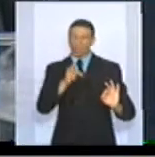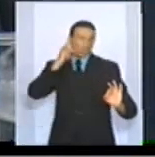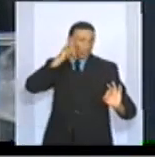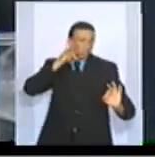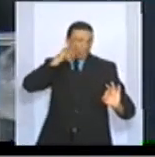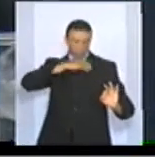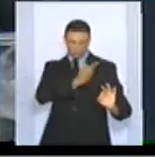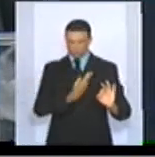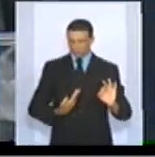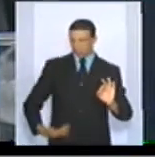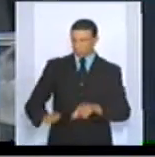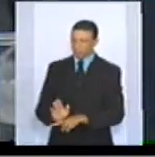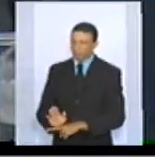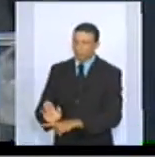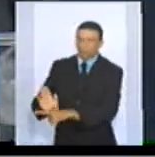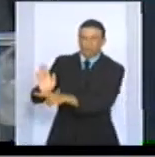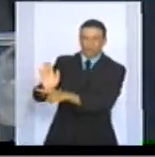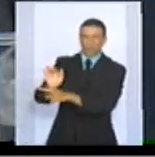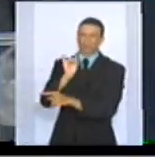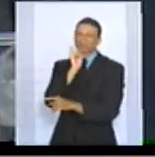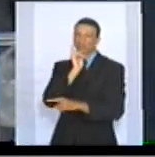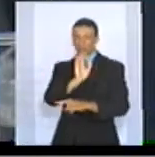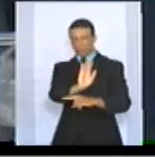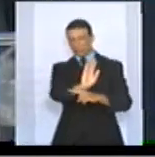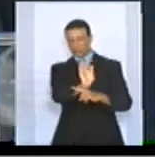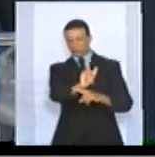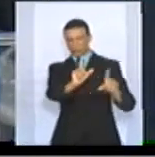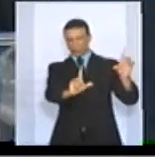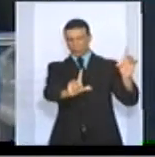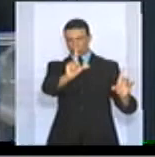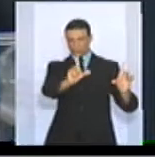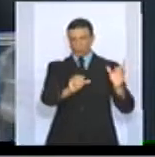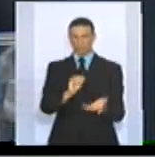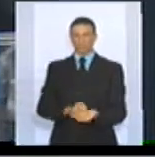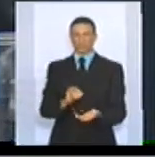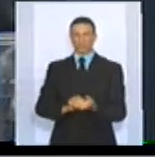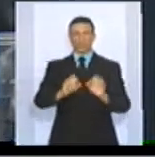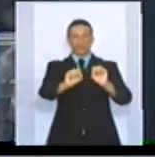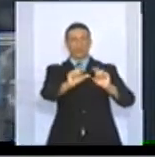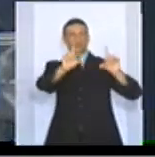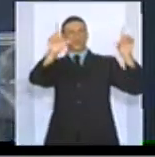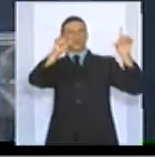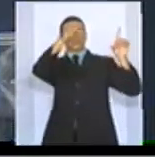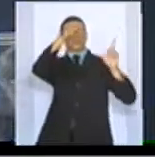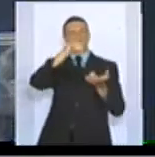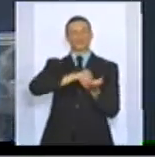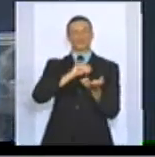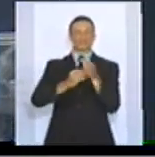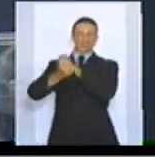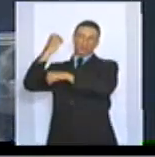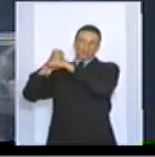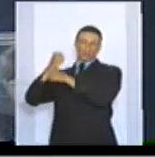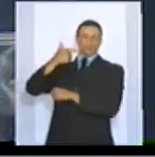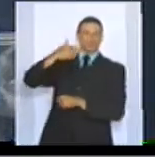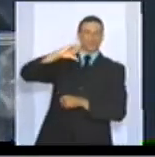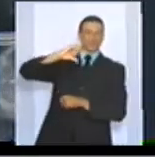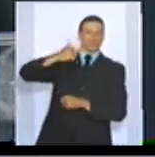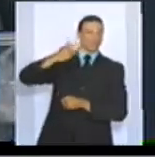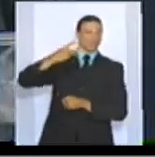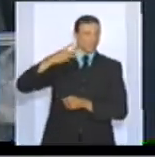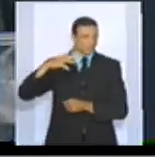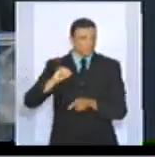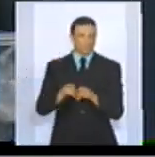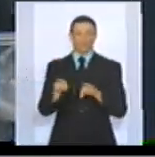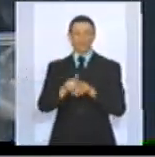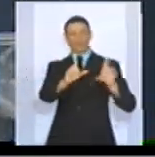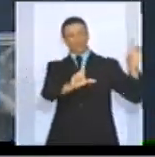públicas de indução de mercado. No caso dos cinemas, as cotas de tela, que nós temos desde o final da década de 30. E no caso da TV